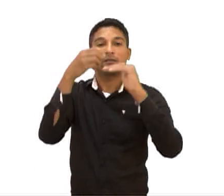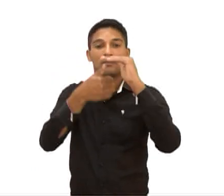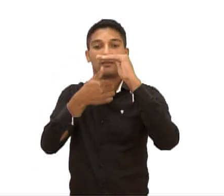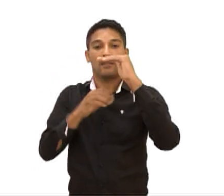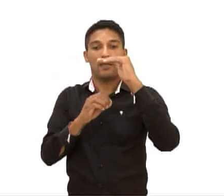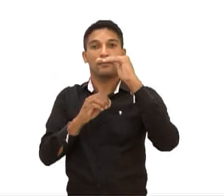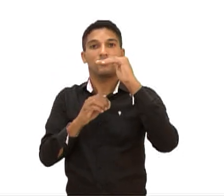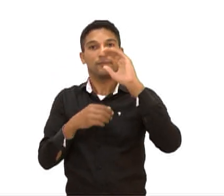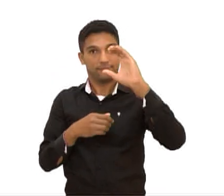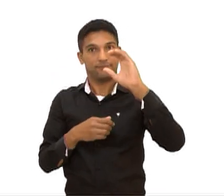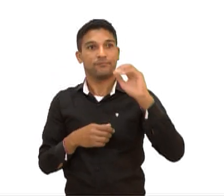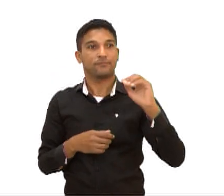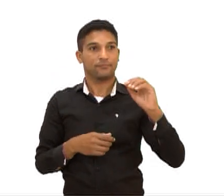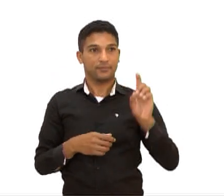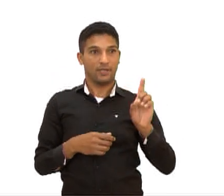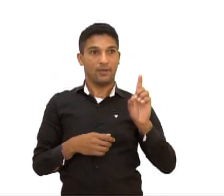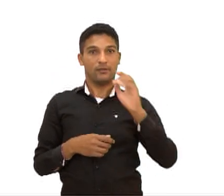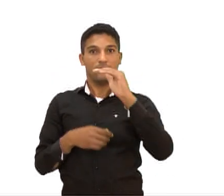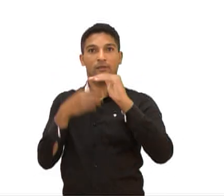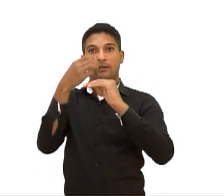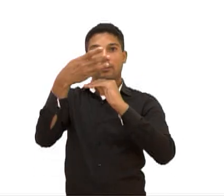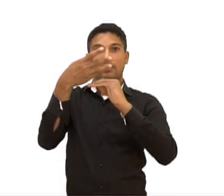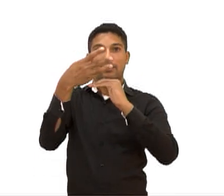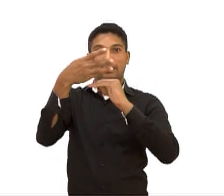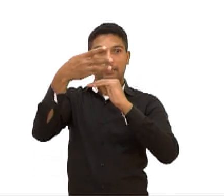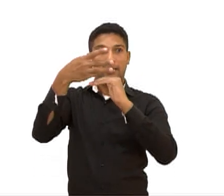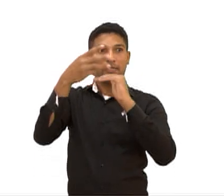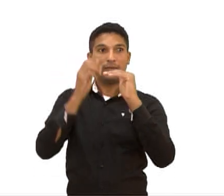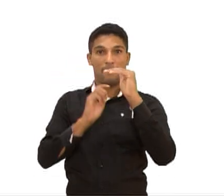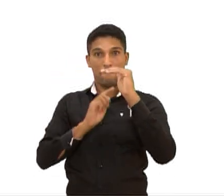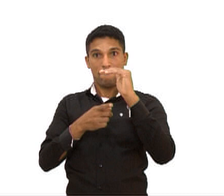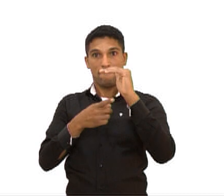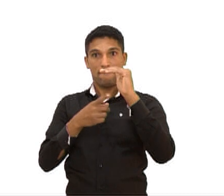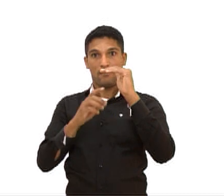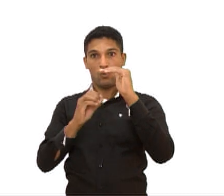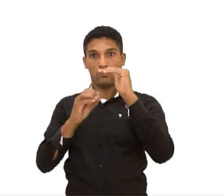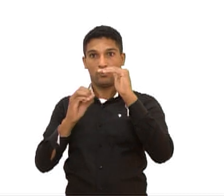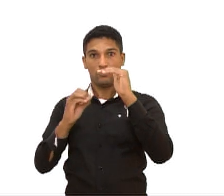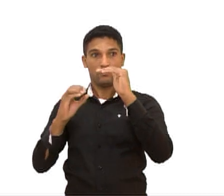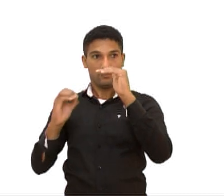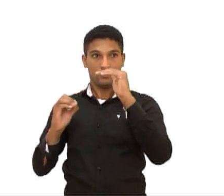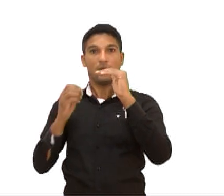letra D, 3 milésimos, ok? Um tempinho para vocês.